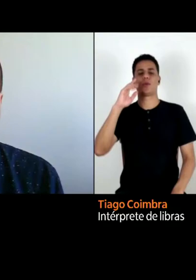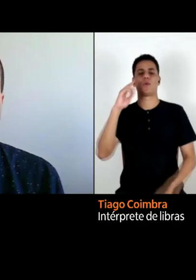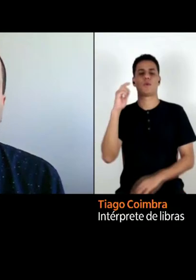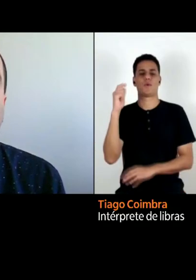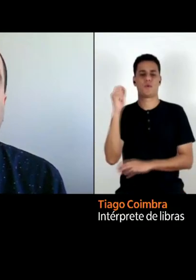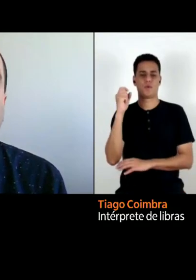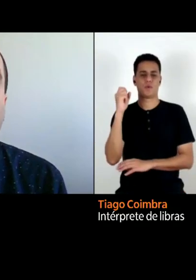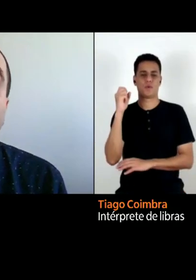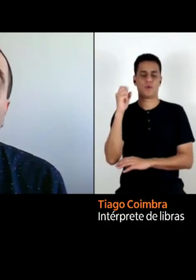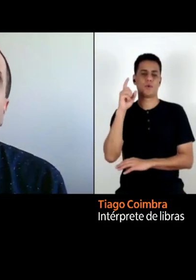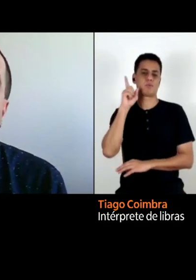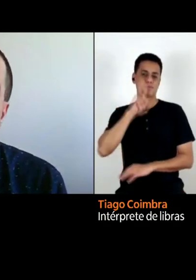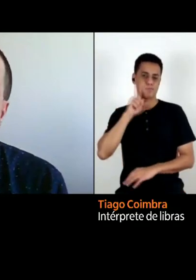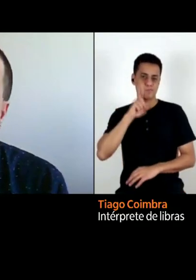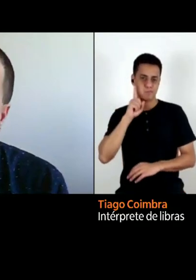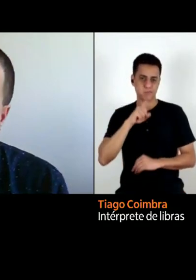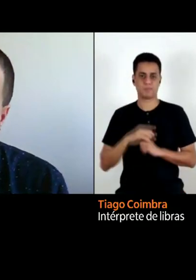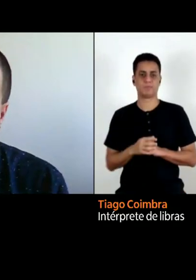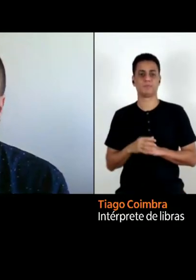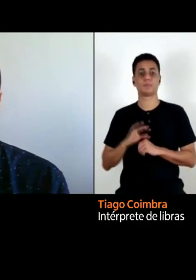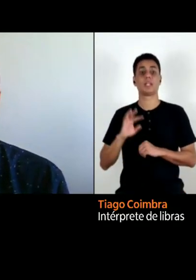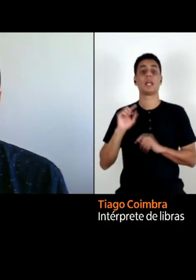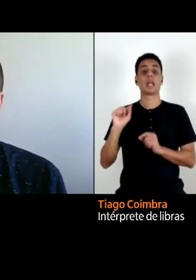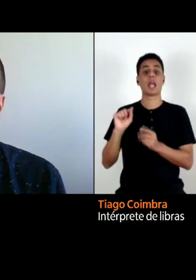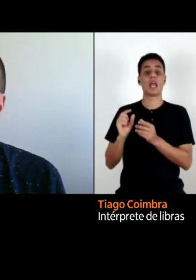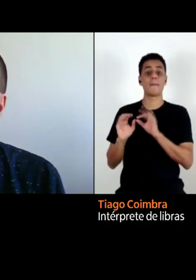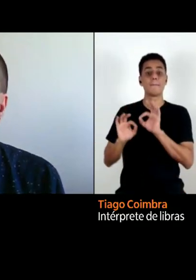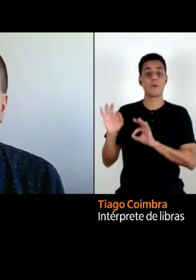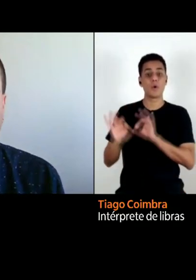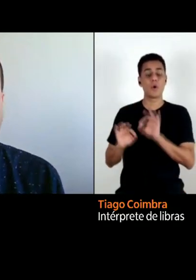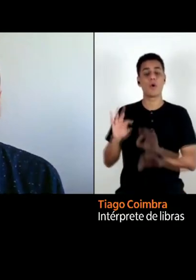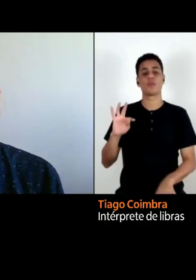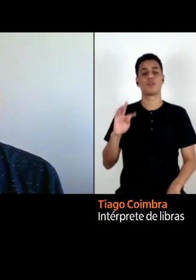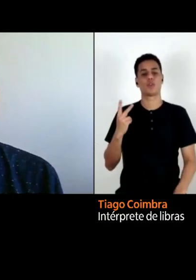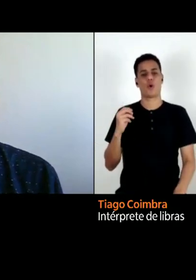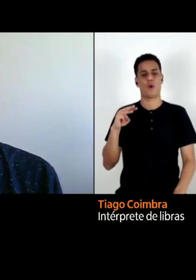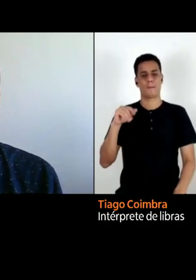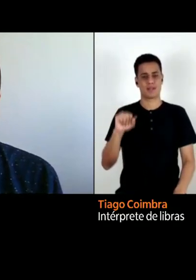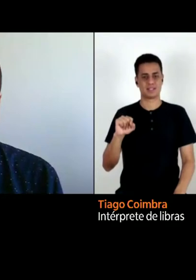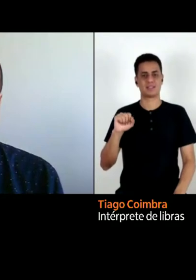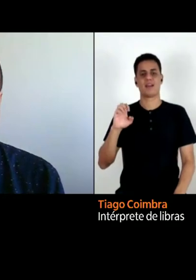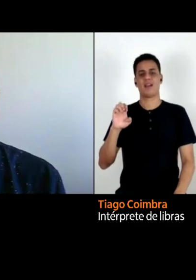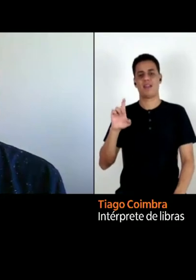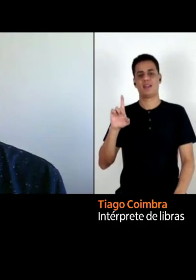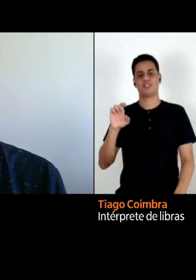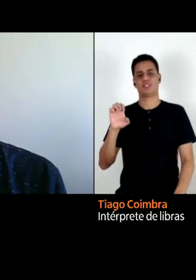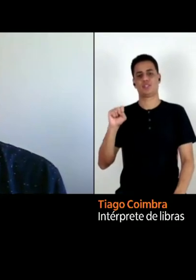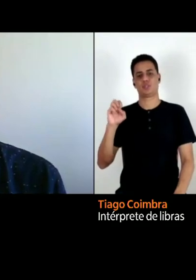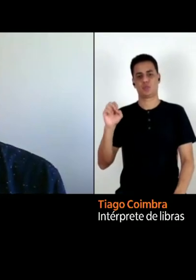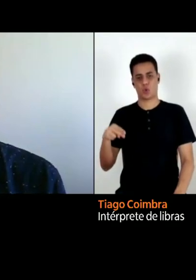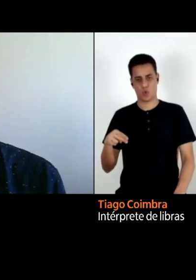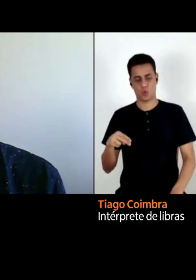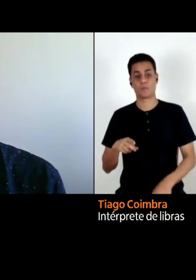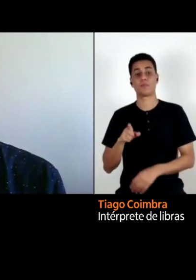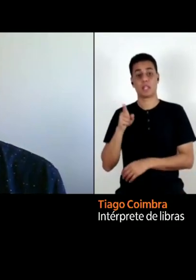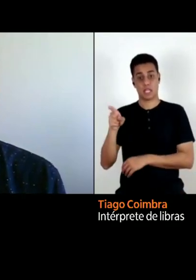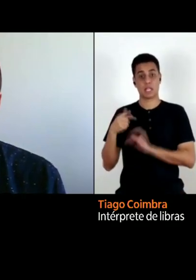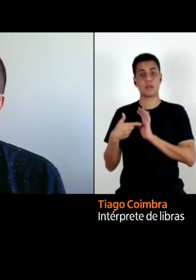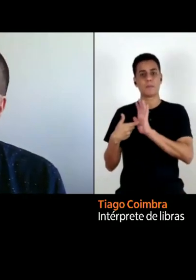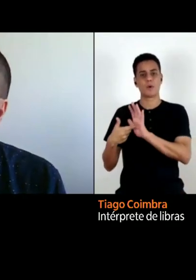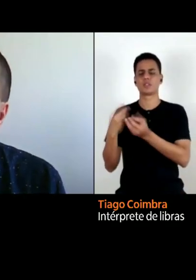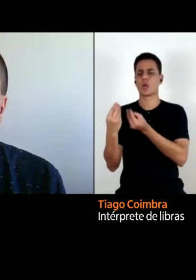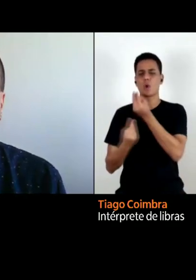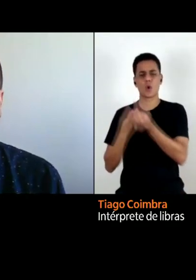Edison, dirigida por Edwin S. Porter, que traz avançados rudimentos da gramática